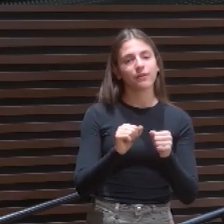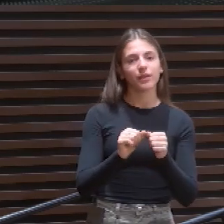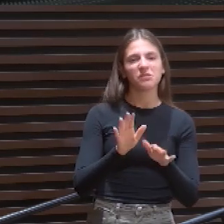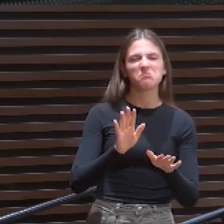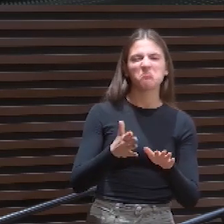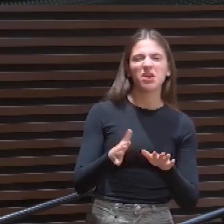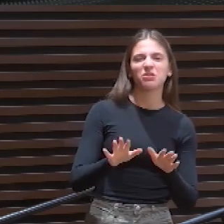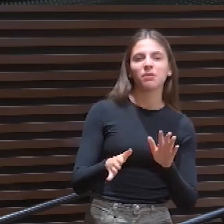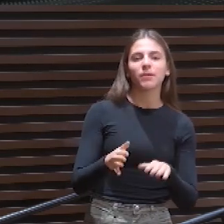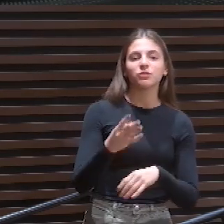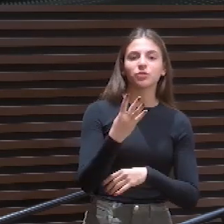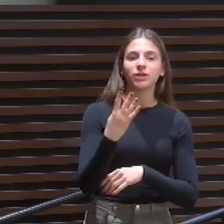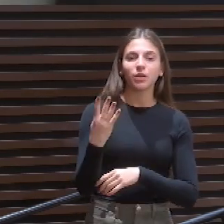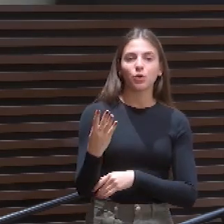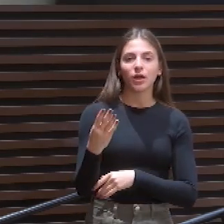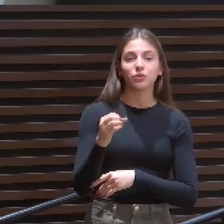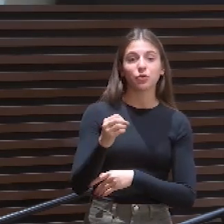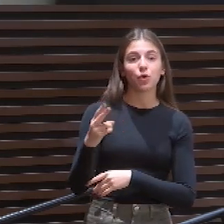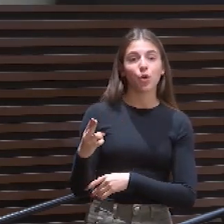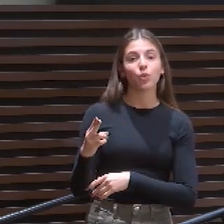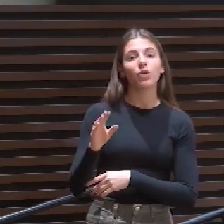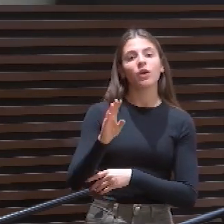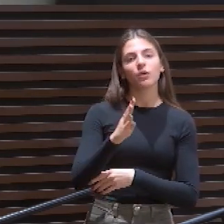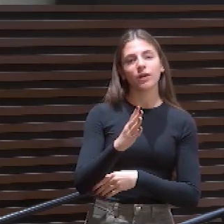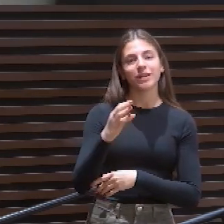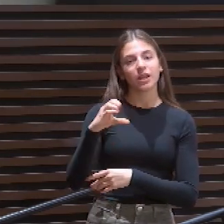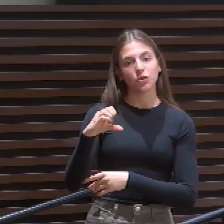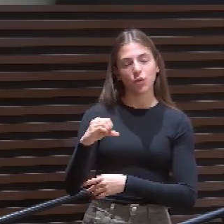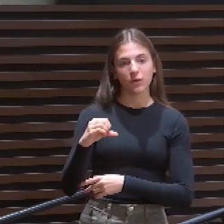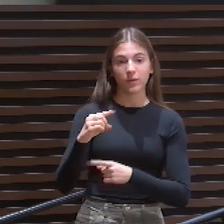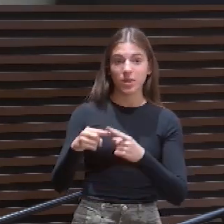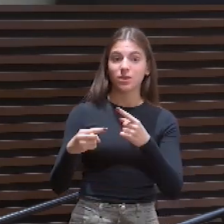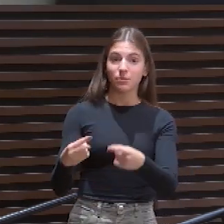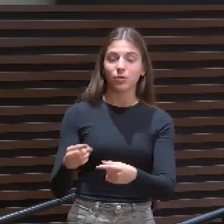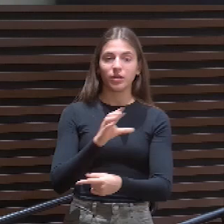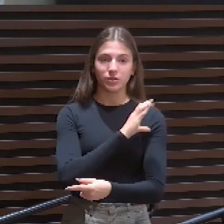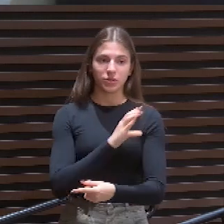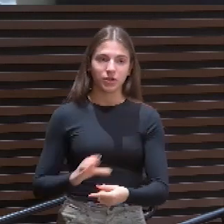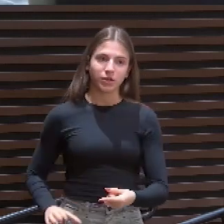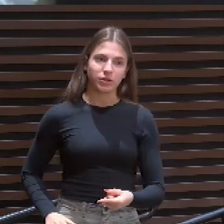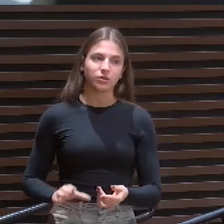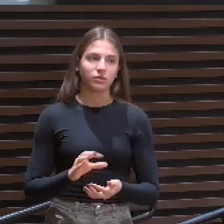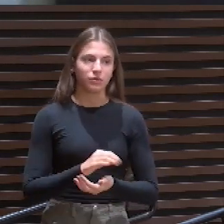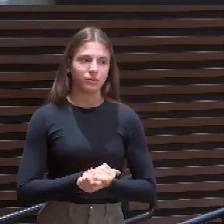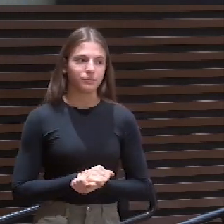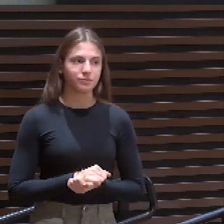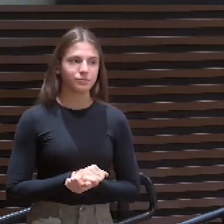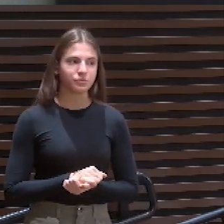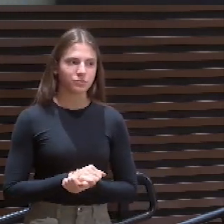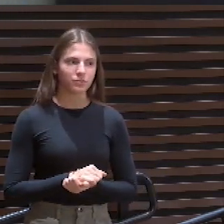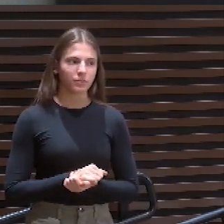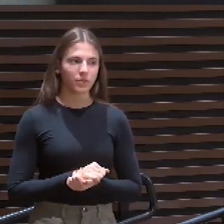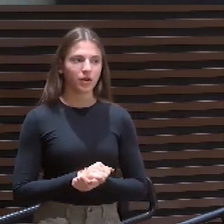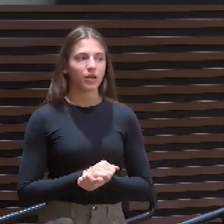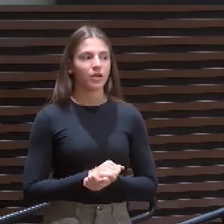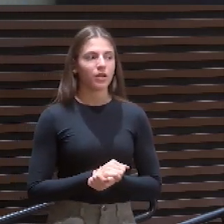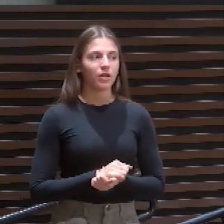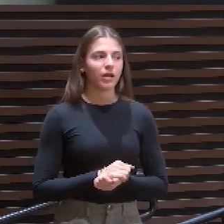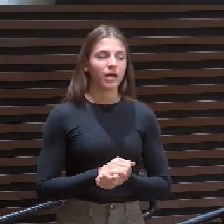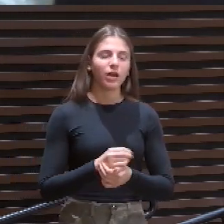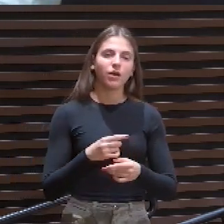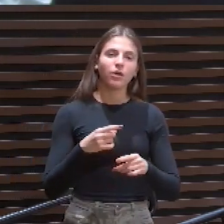de Cristo, na dispersão, numa diáspora que houve em razão da perseguição